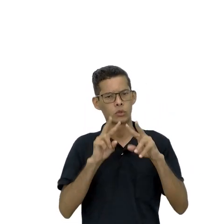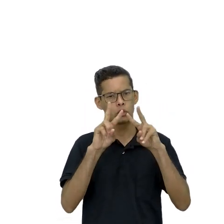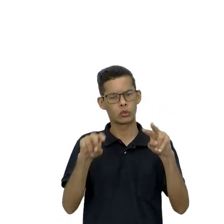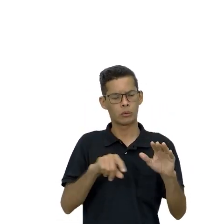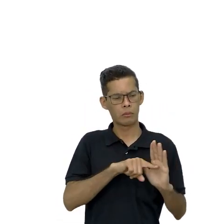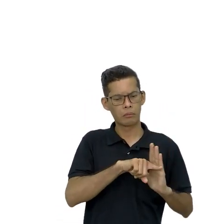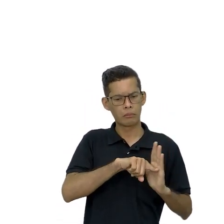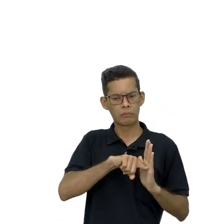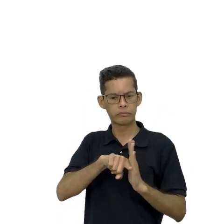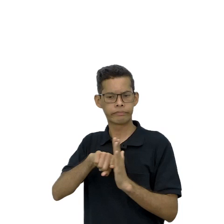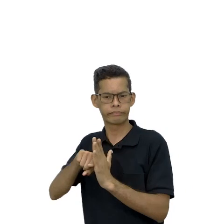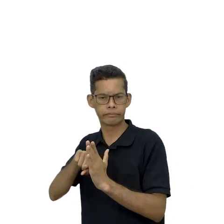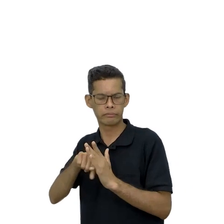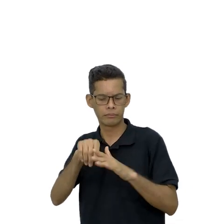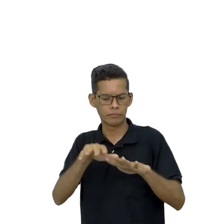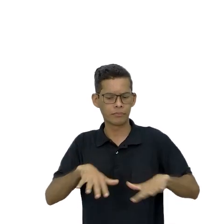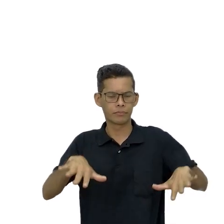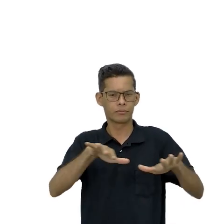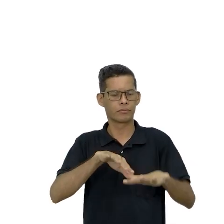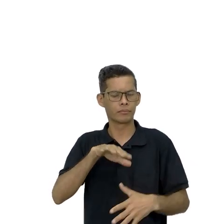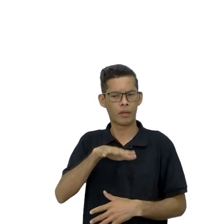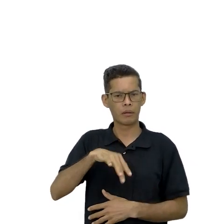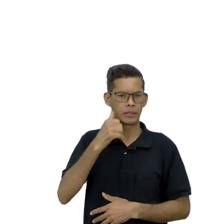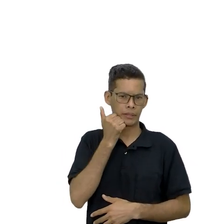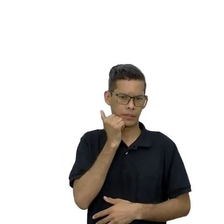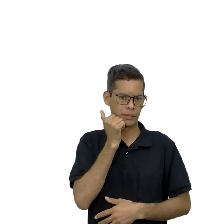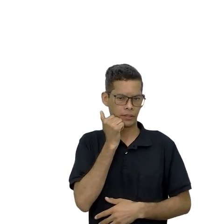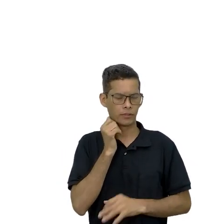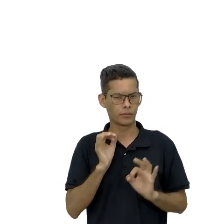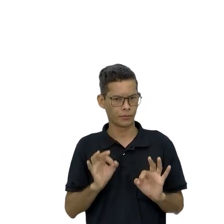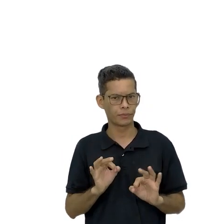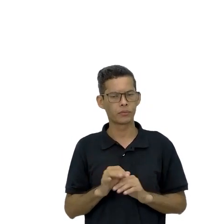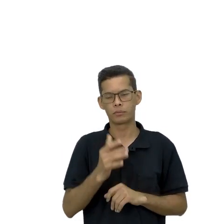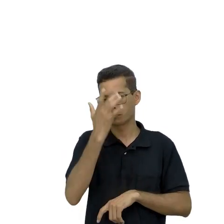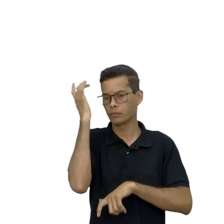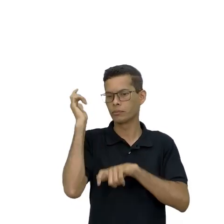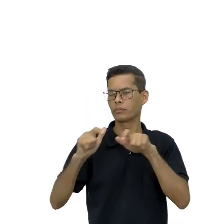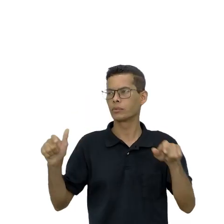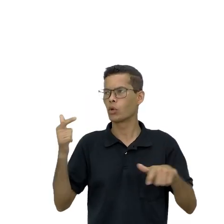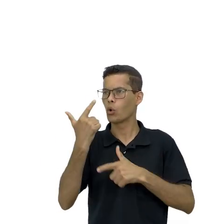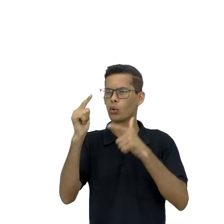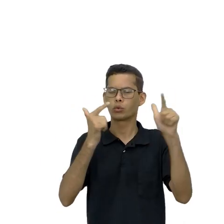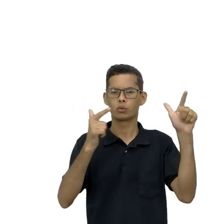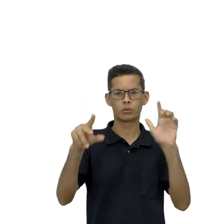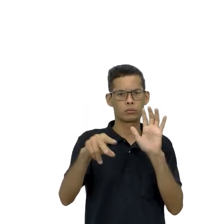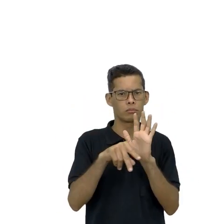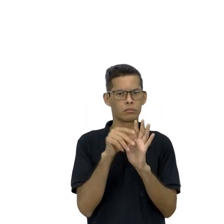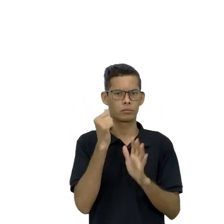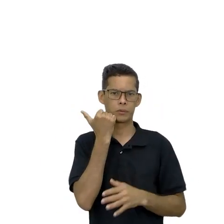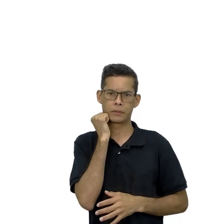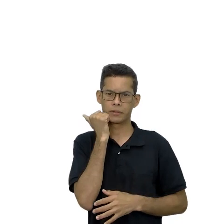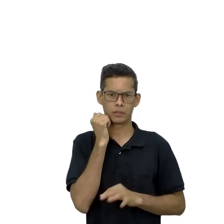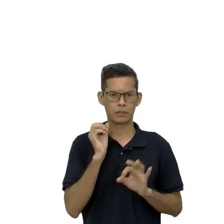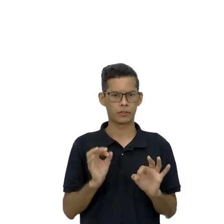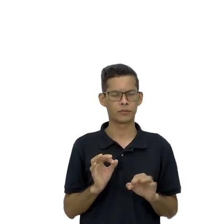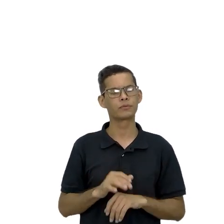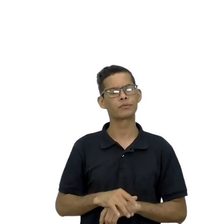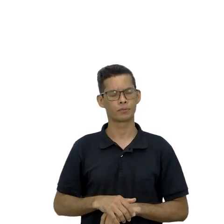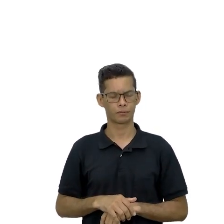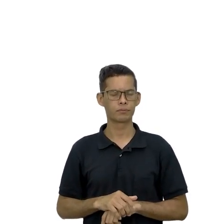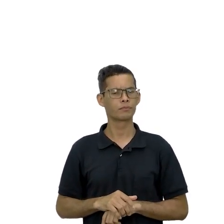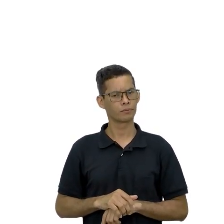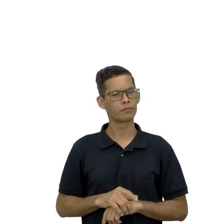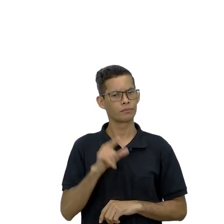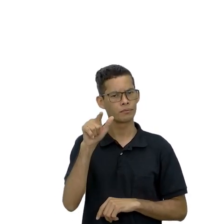que foram desenvolvidas no setor científico, né, por outros cientistas. Então, assim como o artigo de divulgação científica,